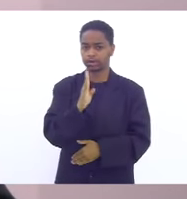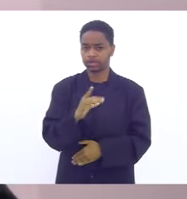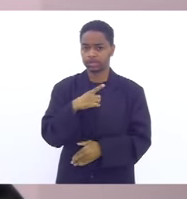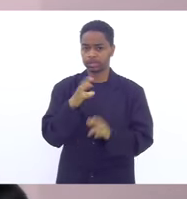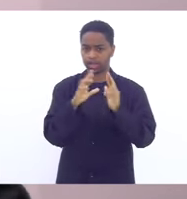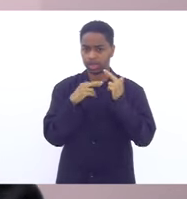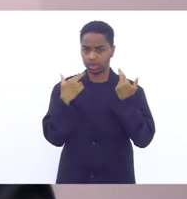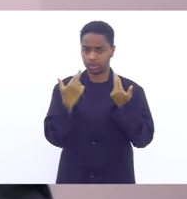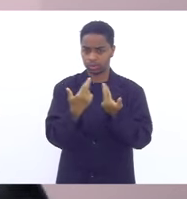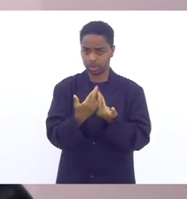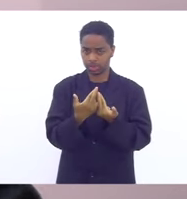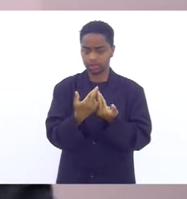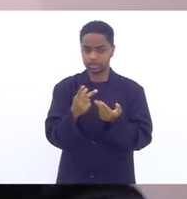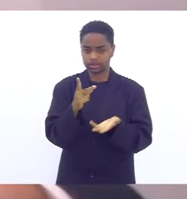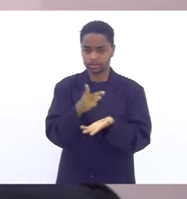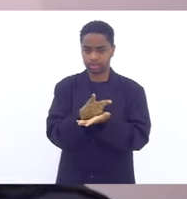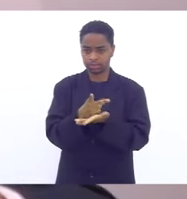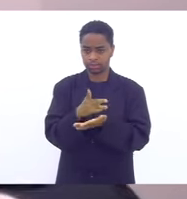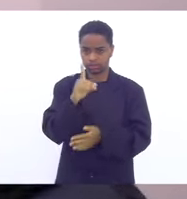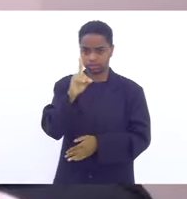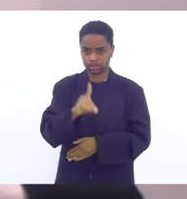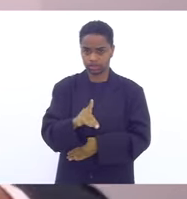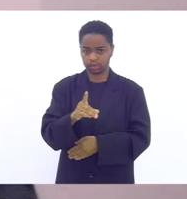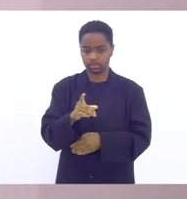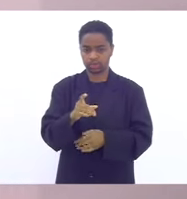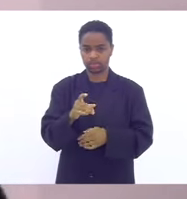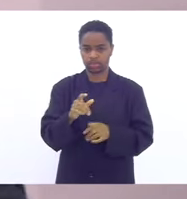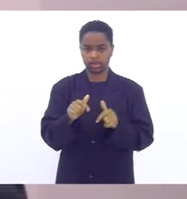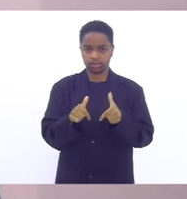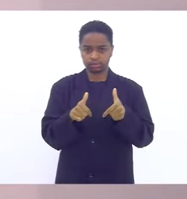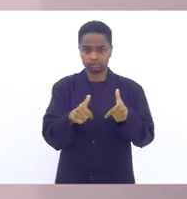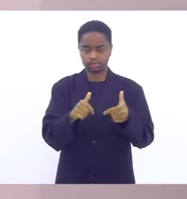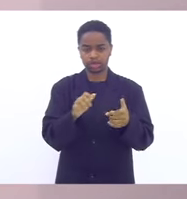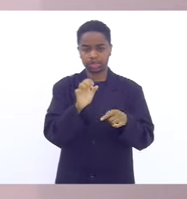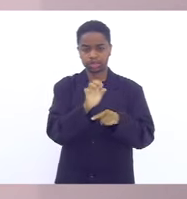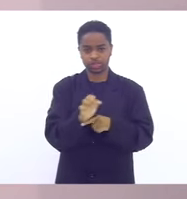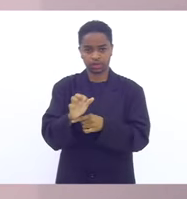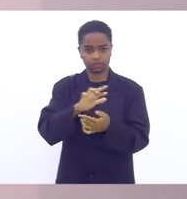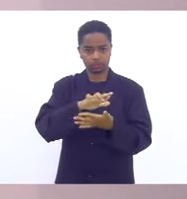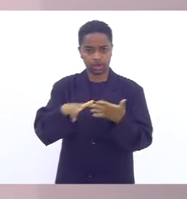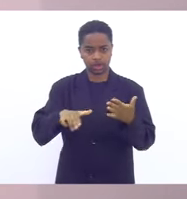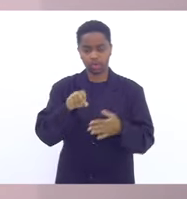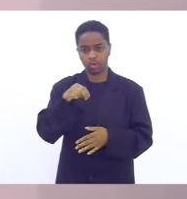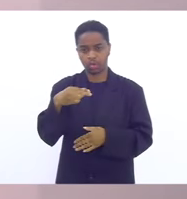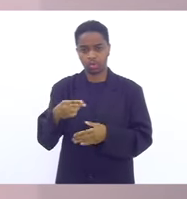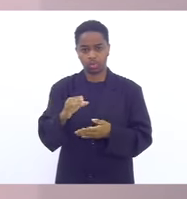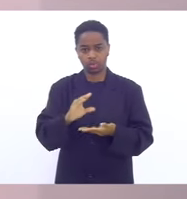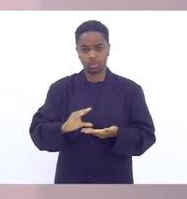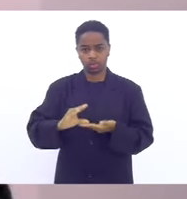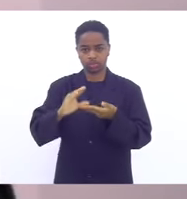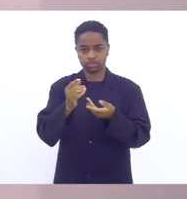reuniões da diretoria executiva dos vários estados ou do conselho de administração?